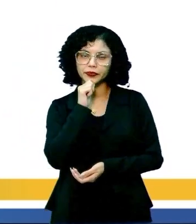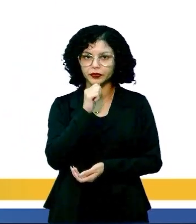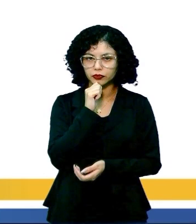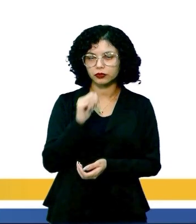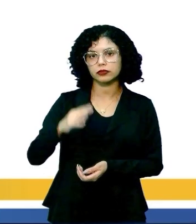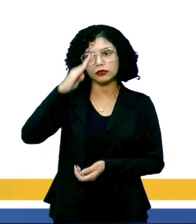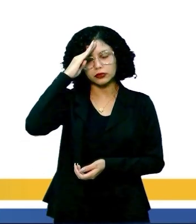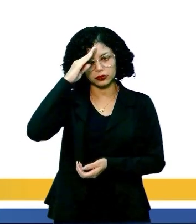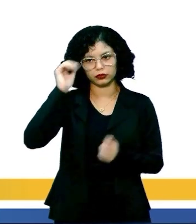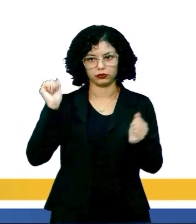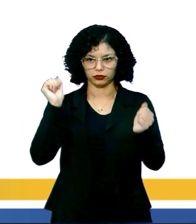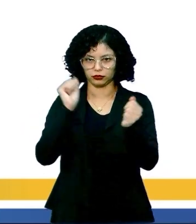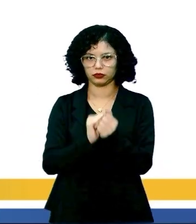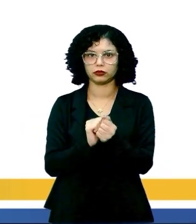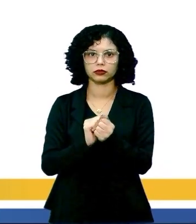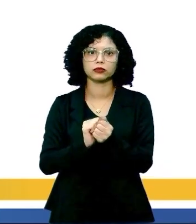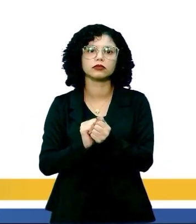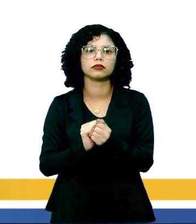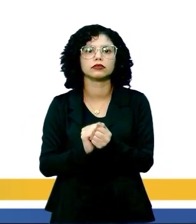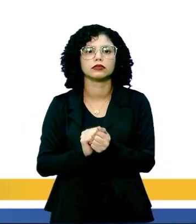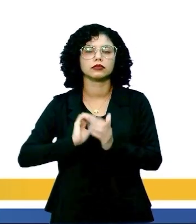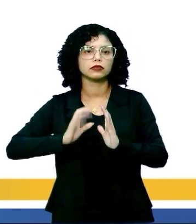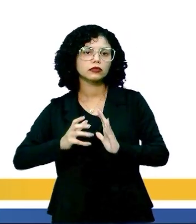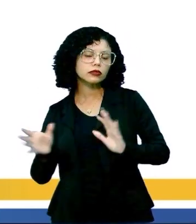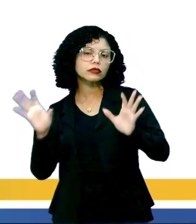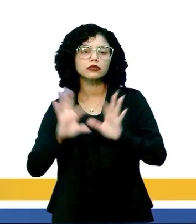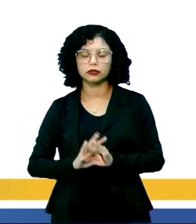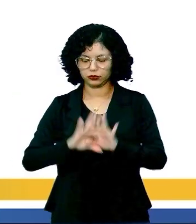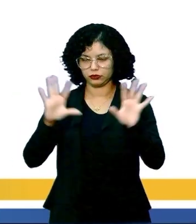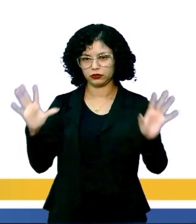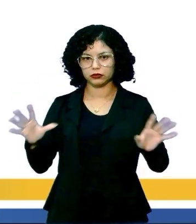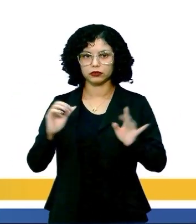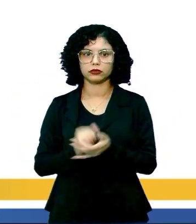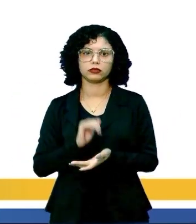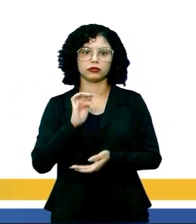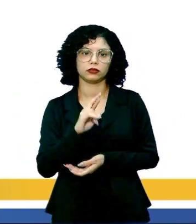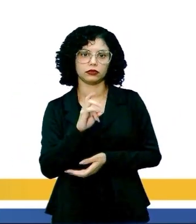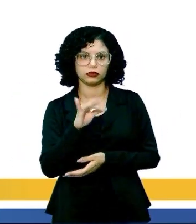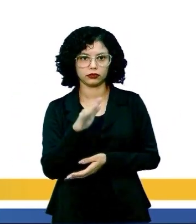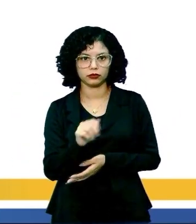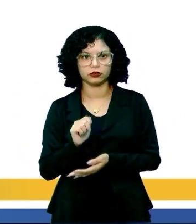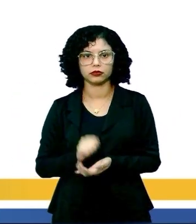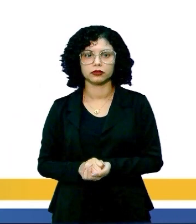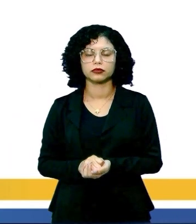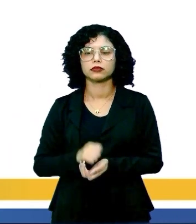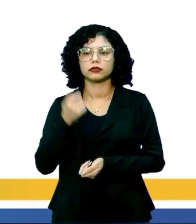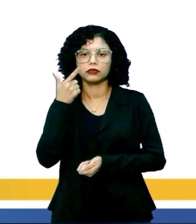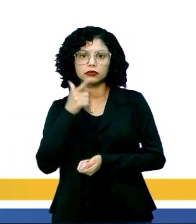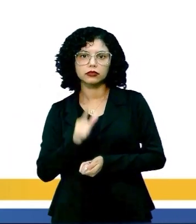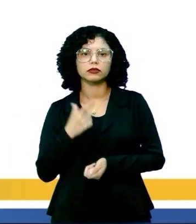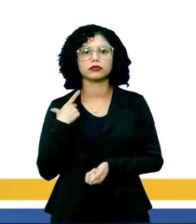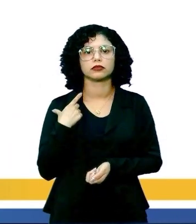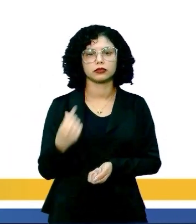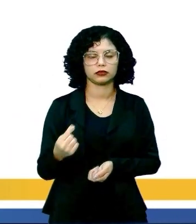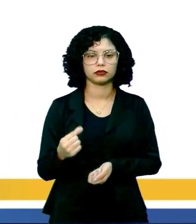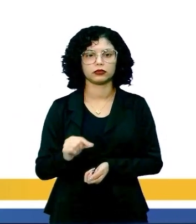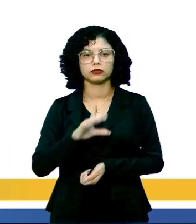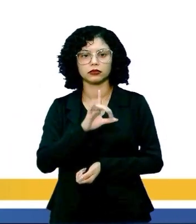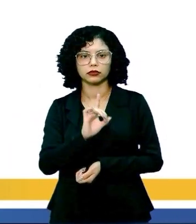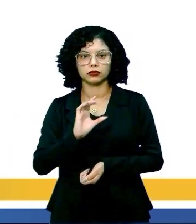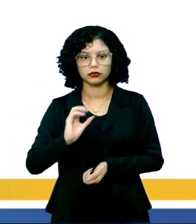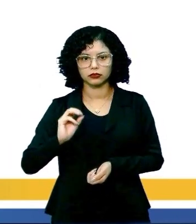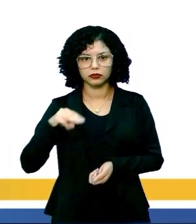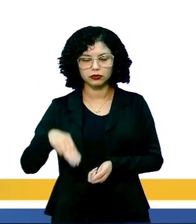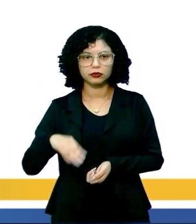se juntaram com os partidos mais liberais e os republicanos para tirar o Dom Pedro II do poder e